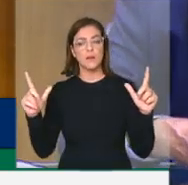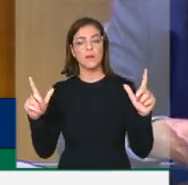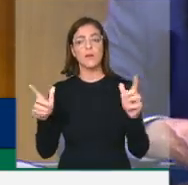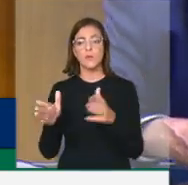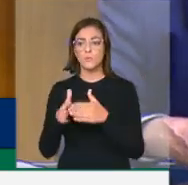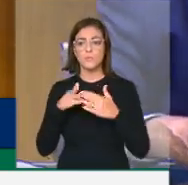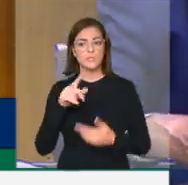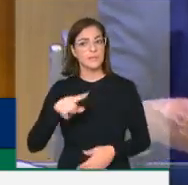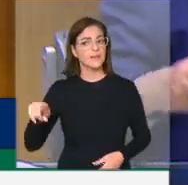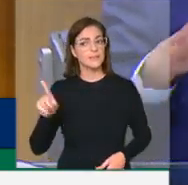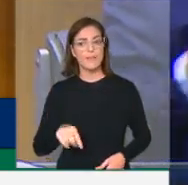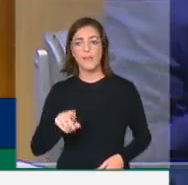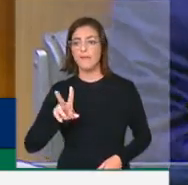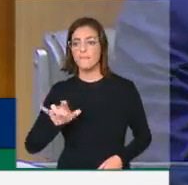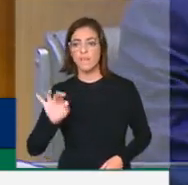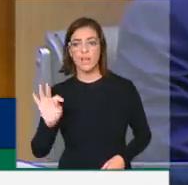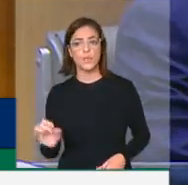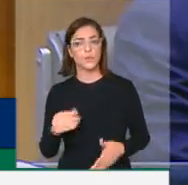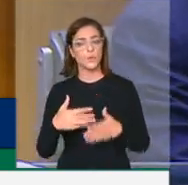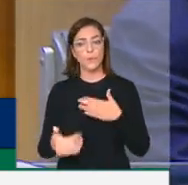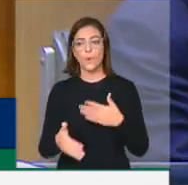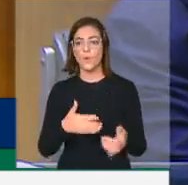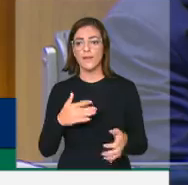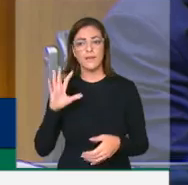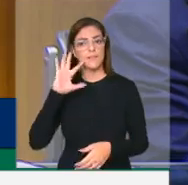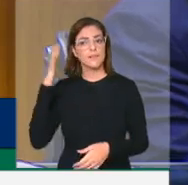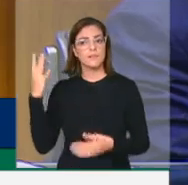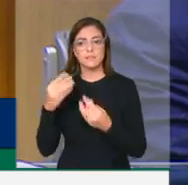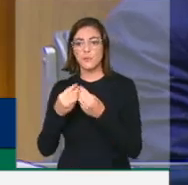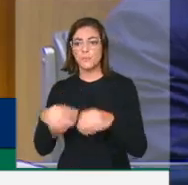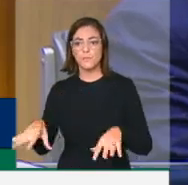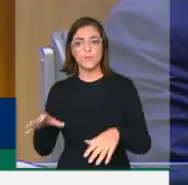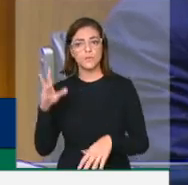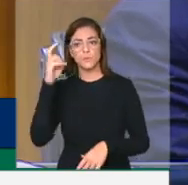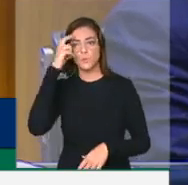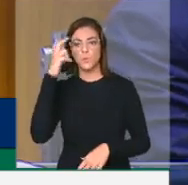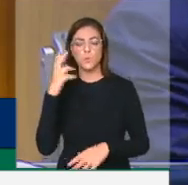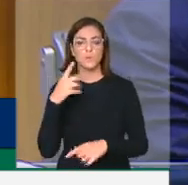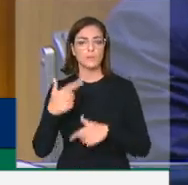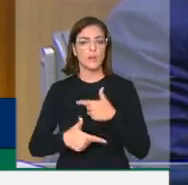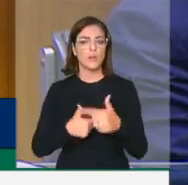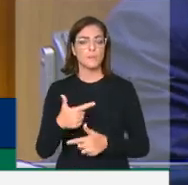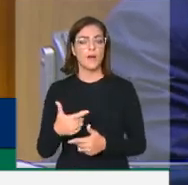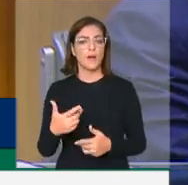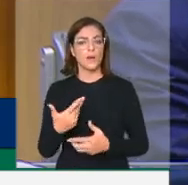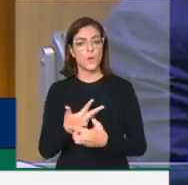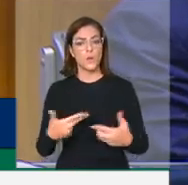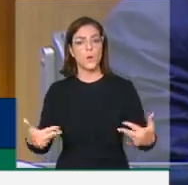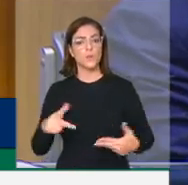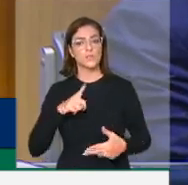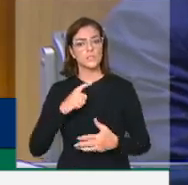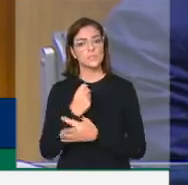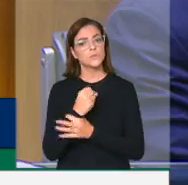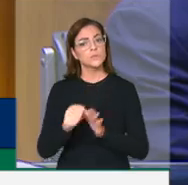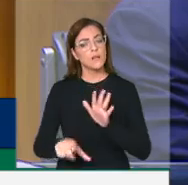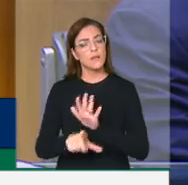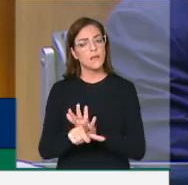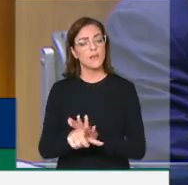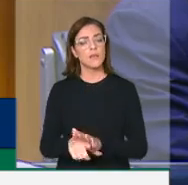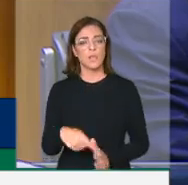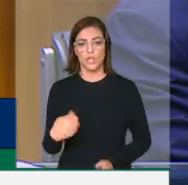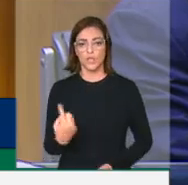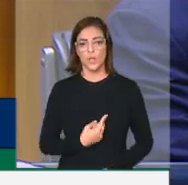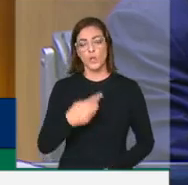veto de qualquer ação que precarize as condições de trabalho e garantias previstas em lei. A nossa cultura vive